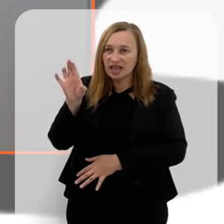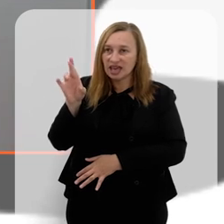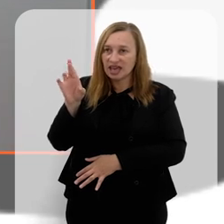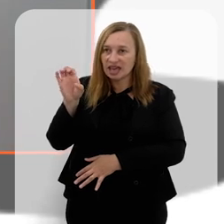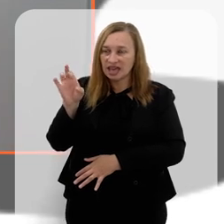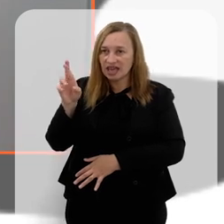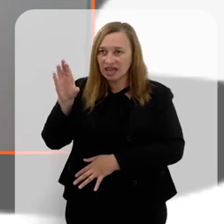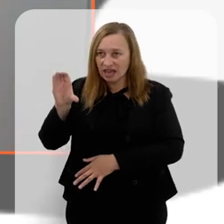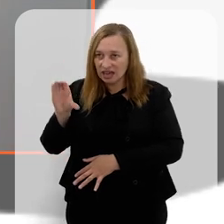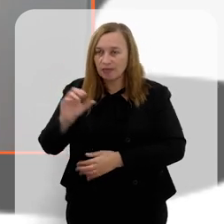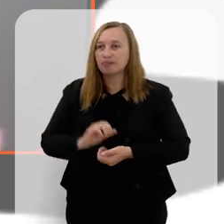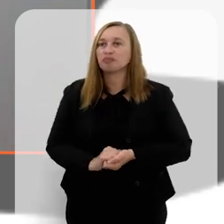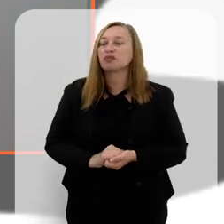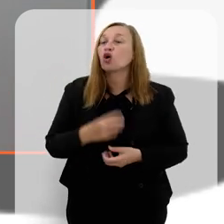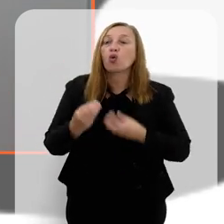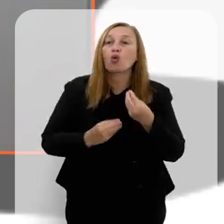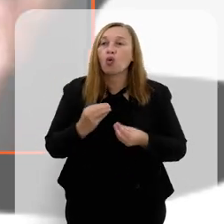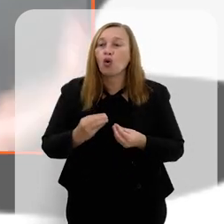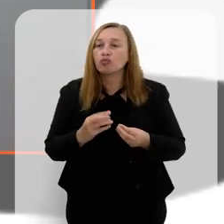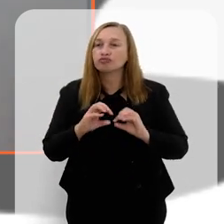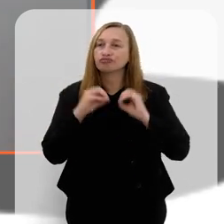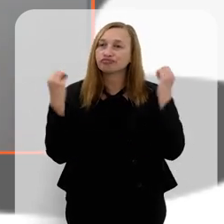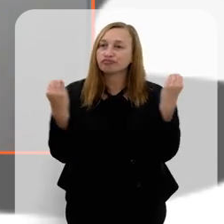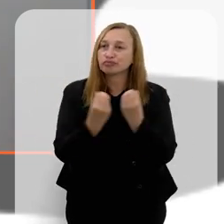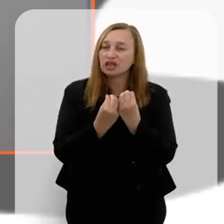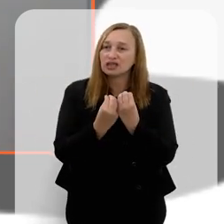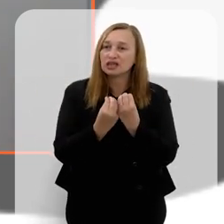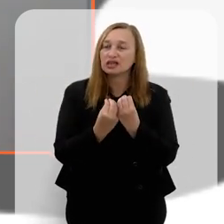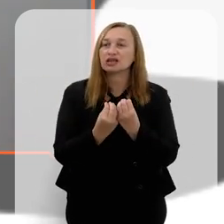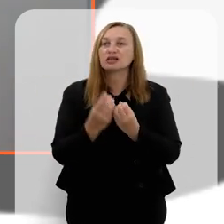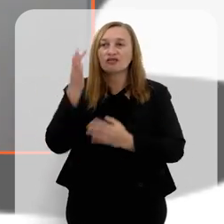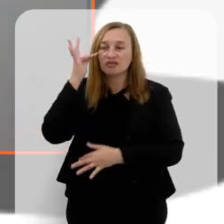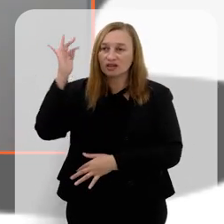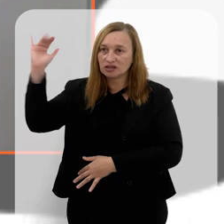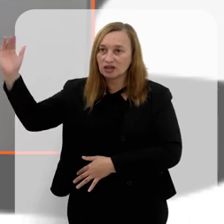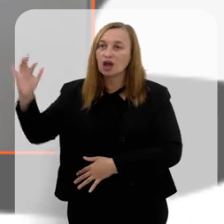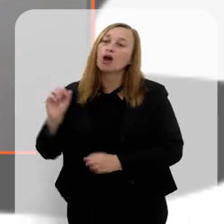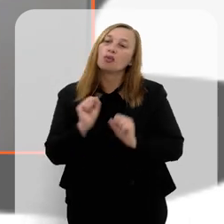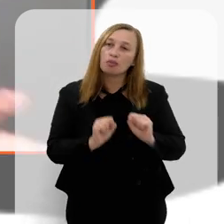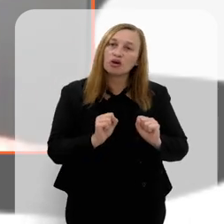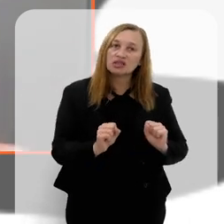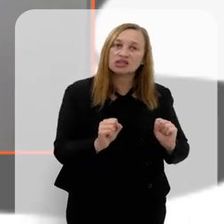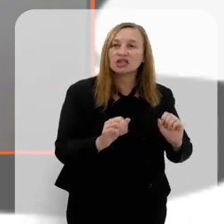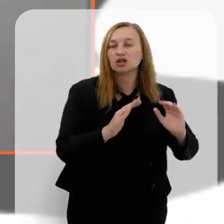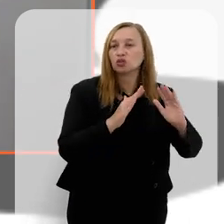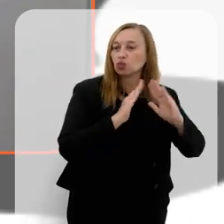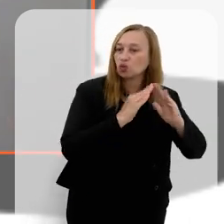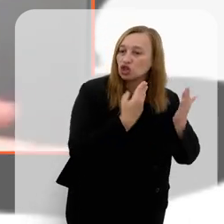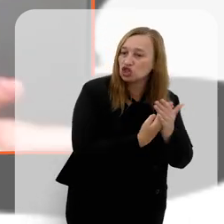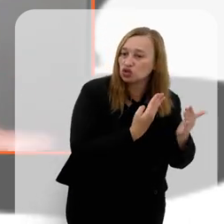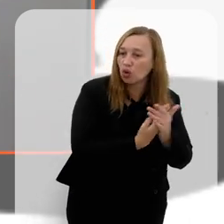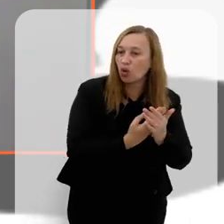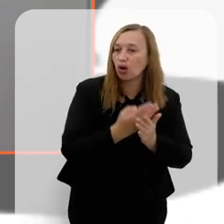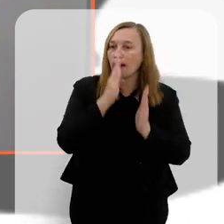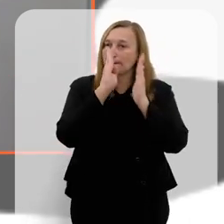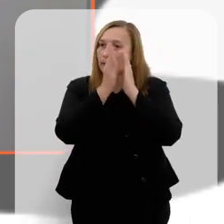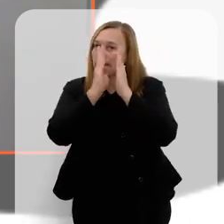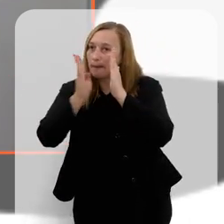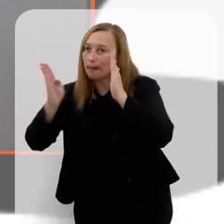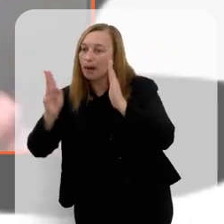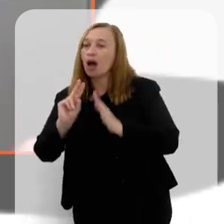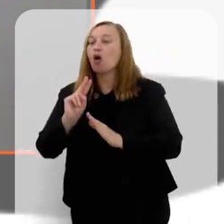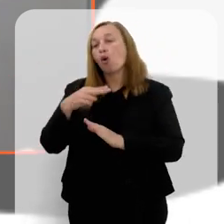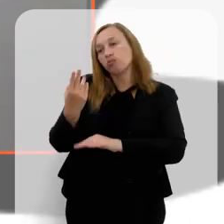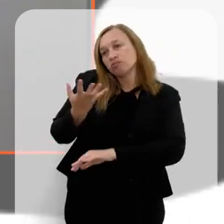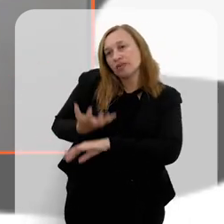um ateliê de filosofia. Nós juntamos as crianças, pode ser numa escola, pode ser numa biblioteca, pode ser numa